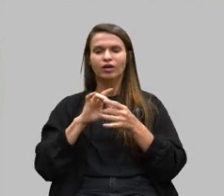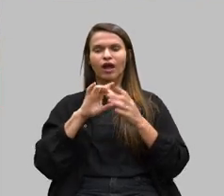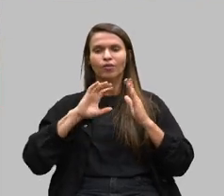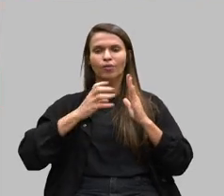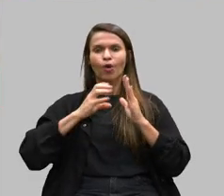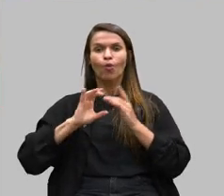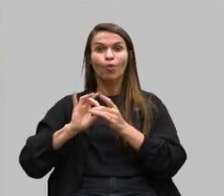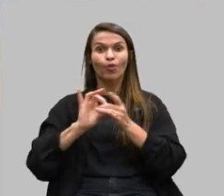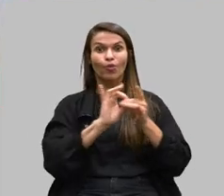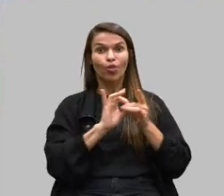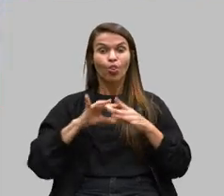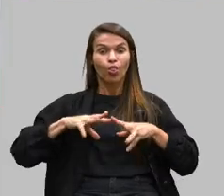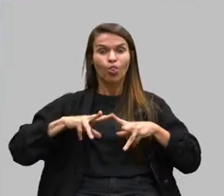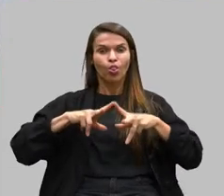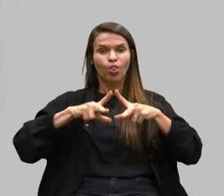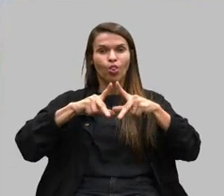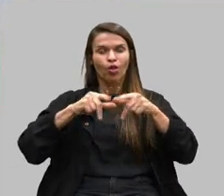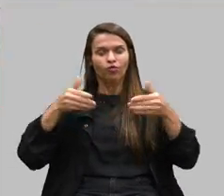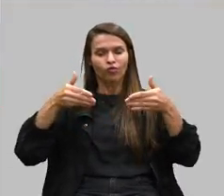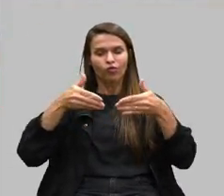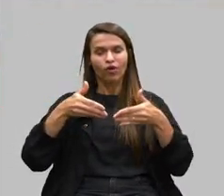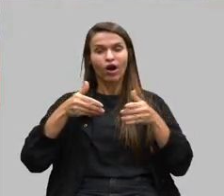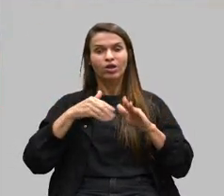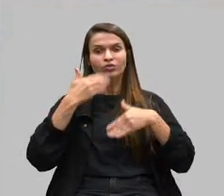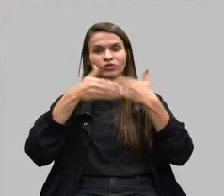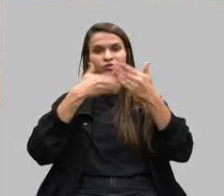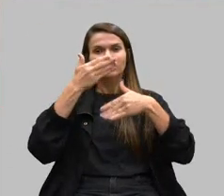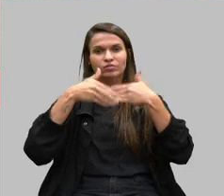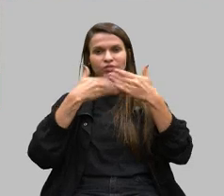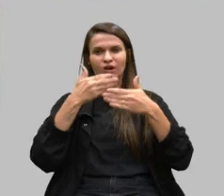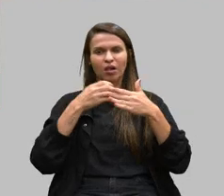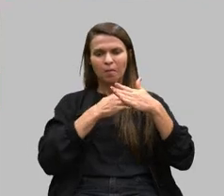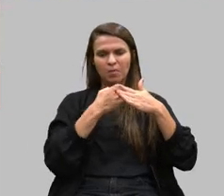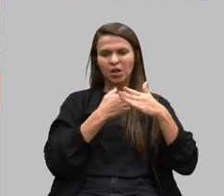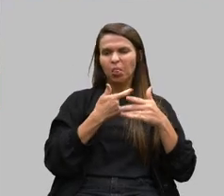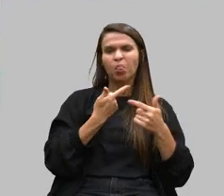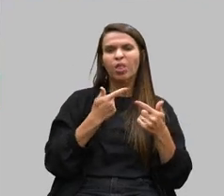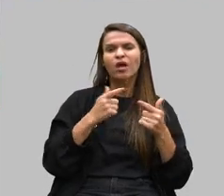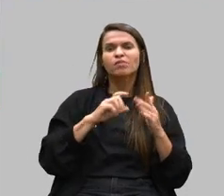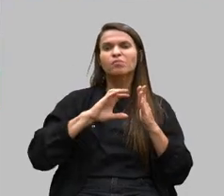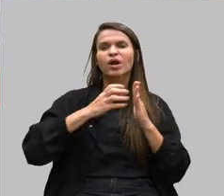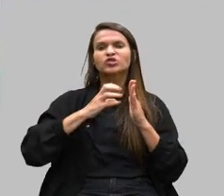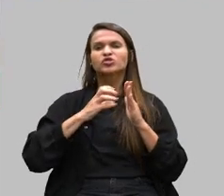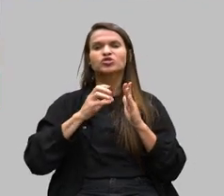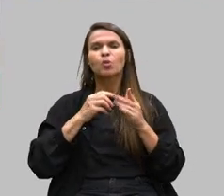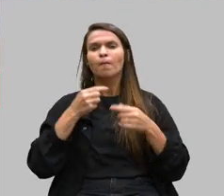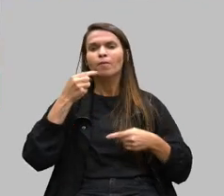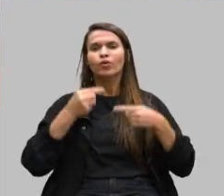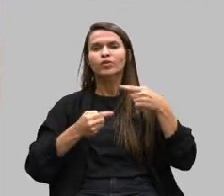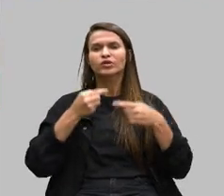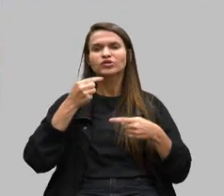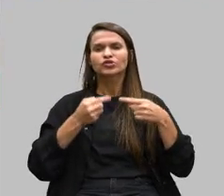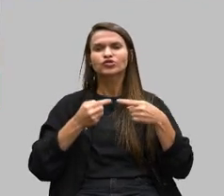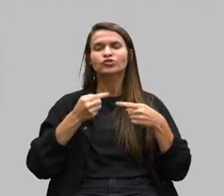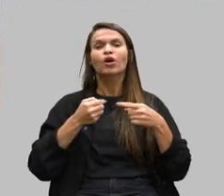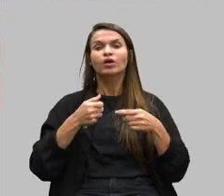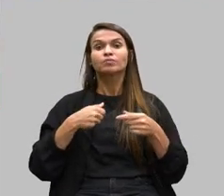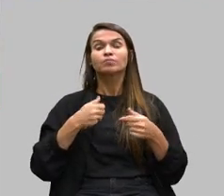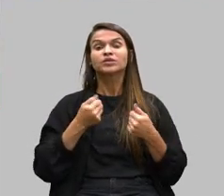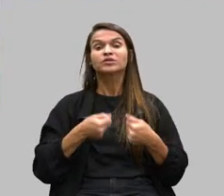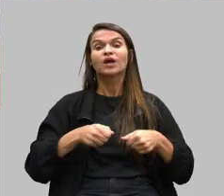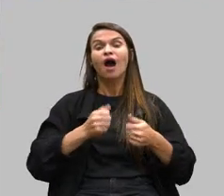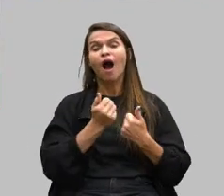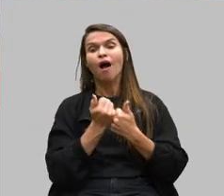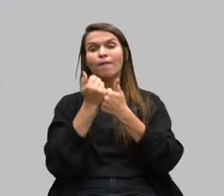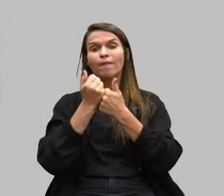Unidos todos em prol do desenvolvimento o empresário não tem partido político a gente tem que apoiar o governo a gente tem que